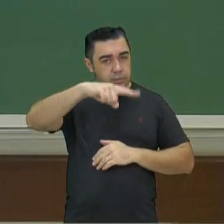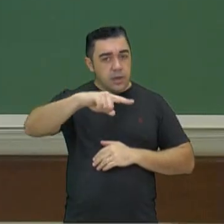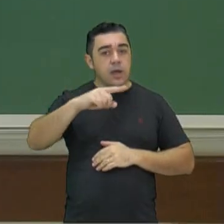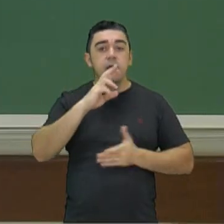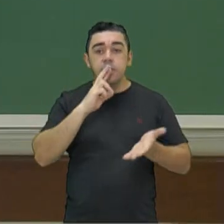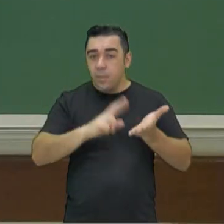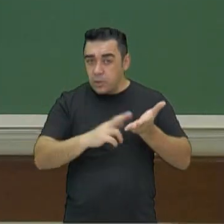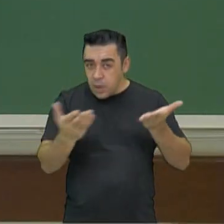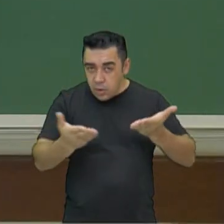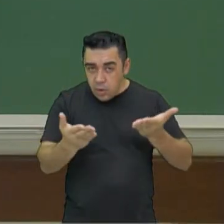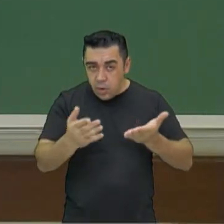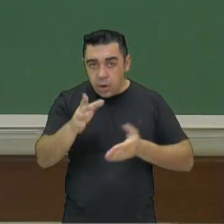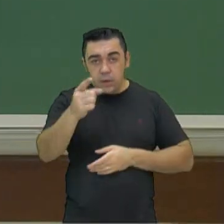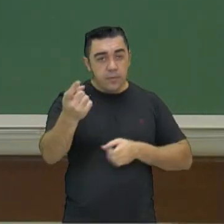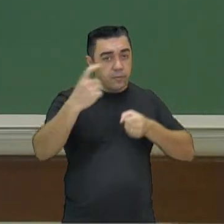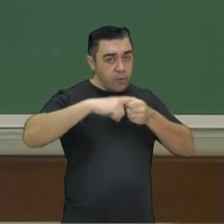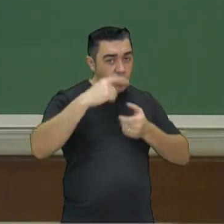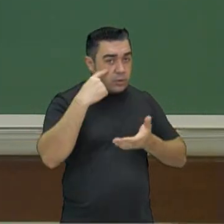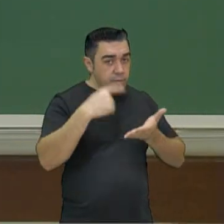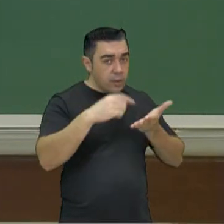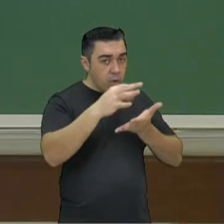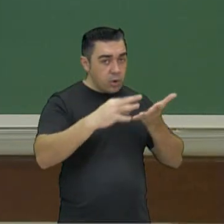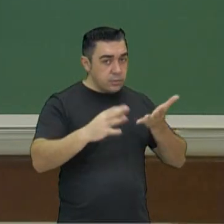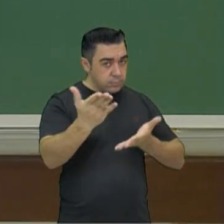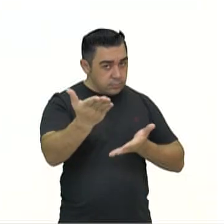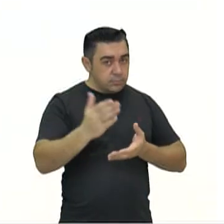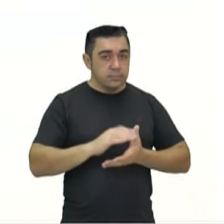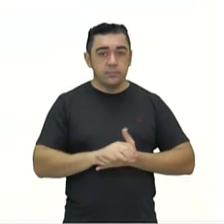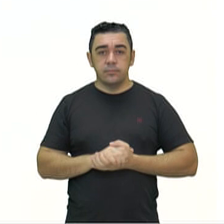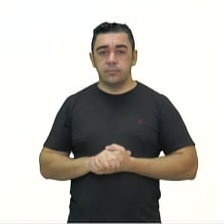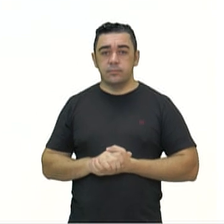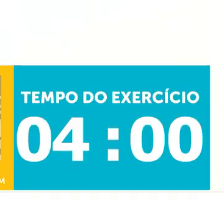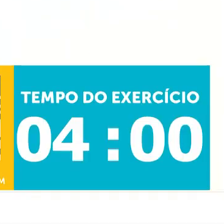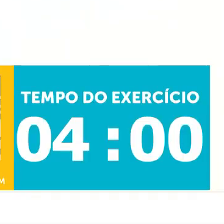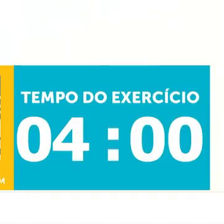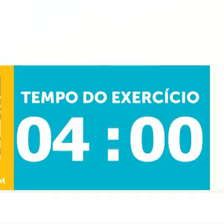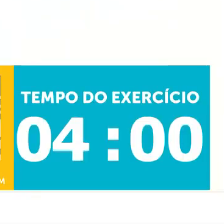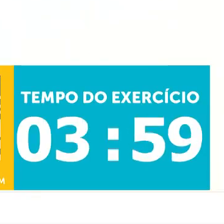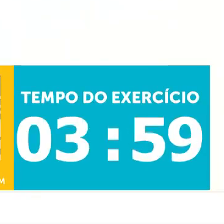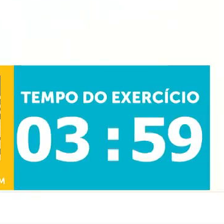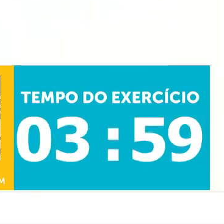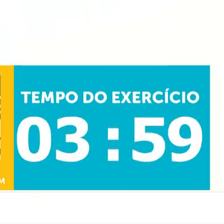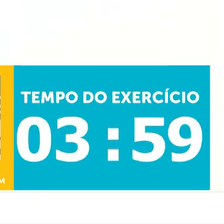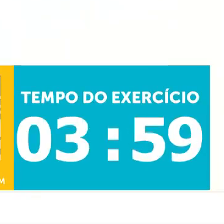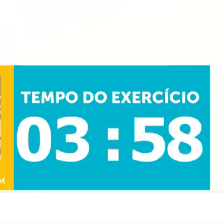casa para a gente voltar logo daqui a pouquinho para corrigir para ver se está certo.